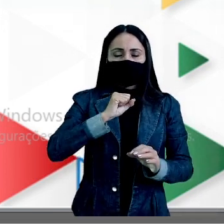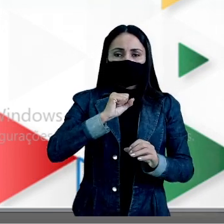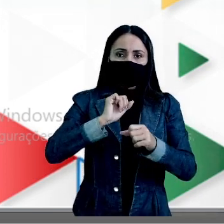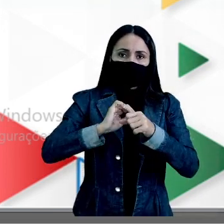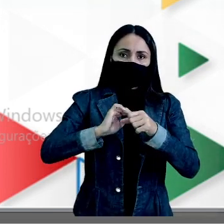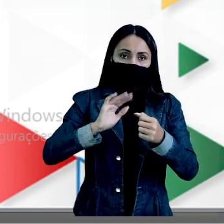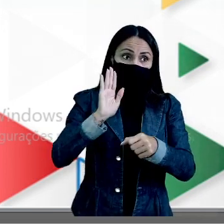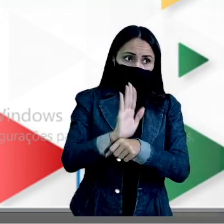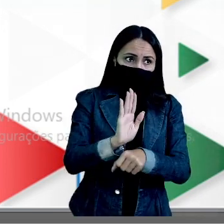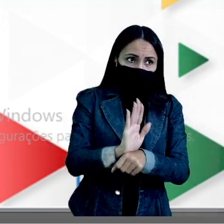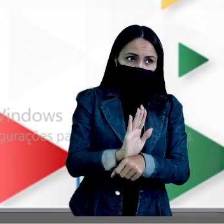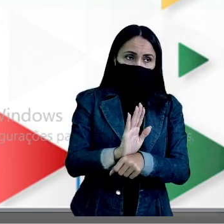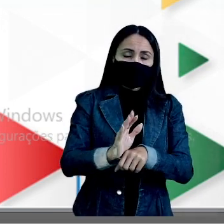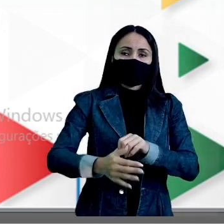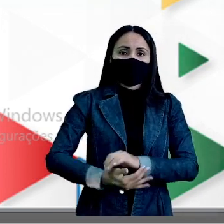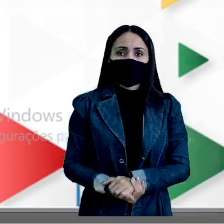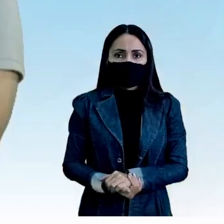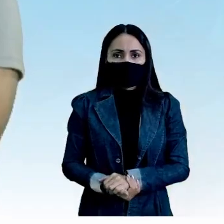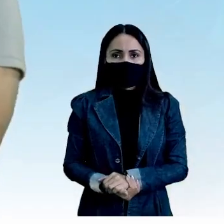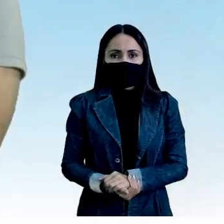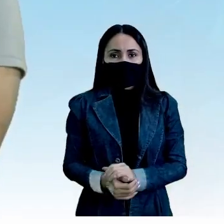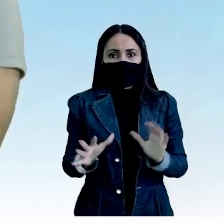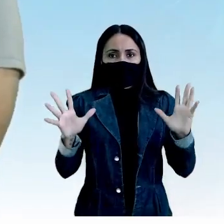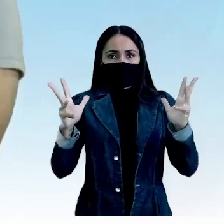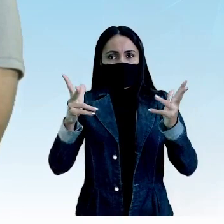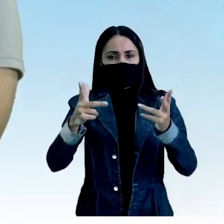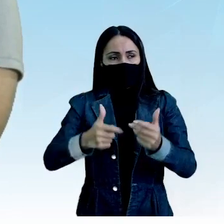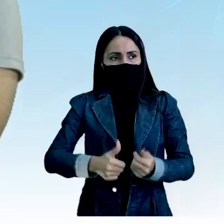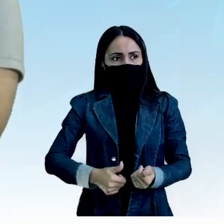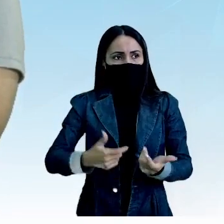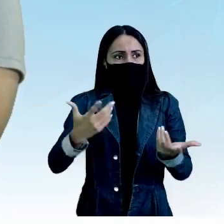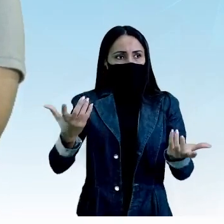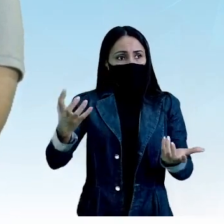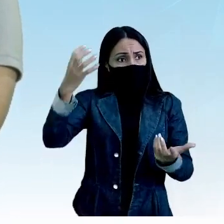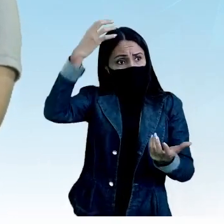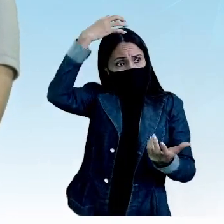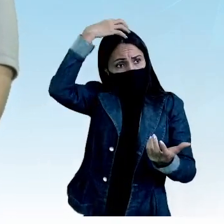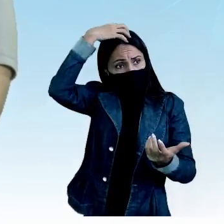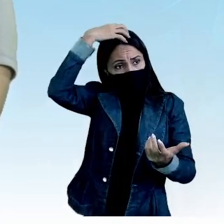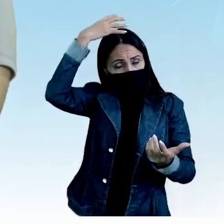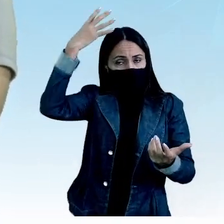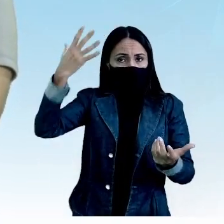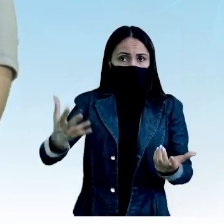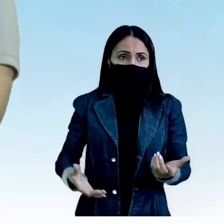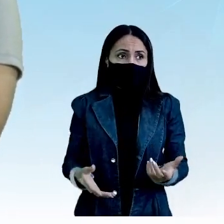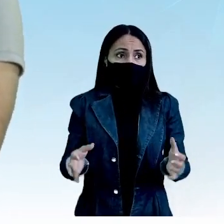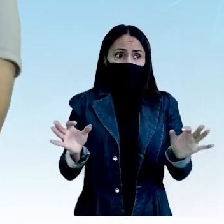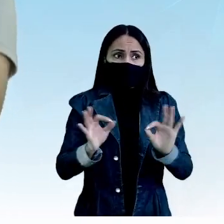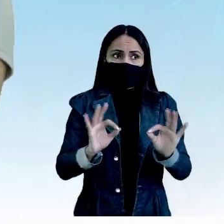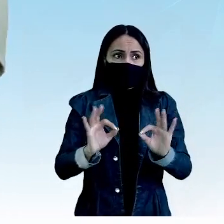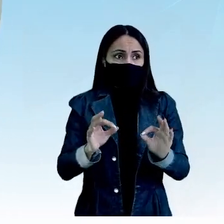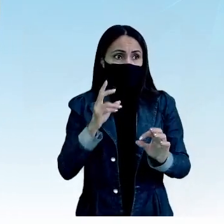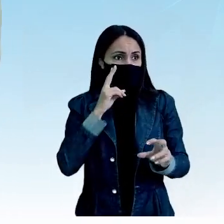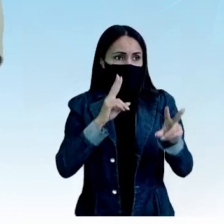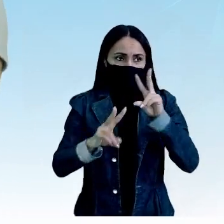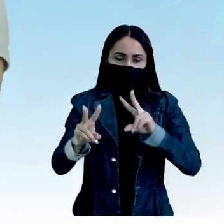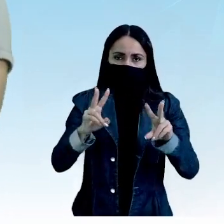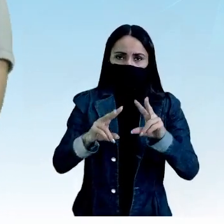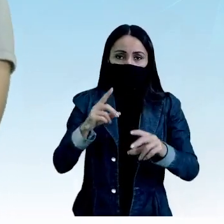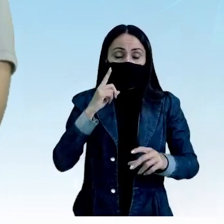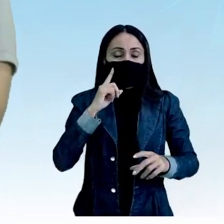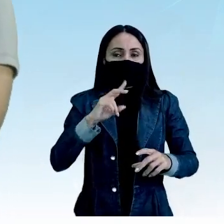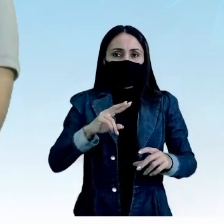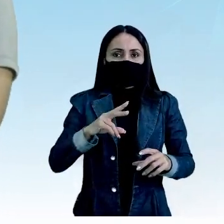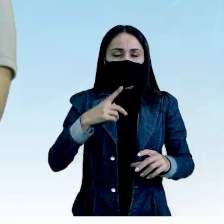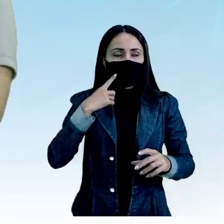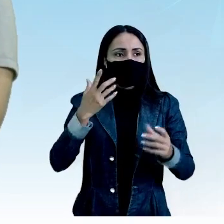uma vez que todos os anos ele muda a roupa, há uma homenagem. E ninguém tem acesso a isso, viu? Só sabe na hora que ele sai para o